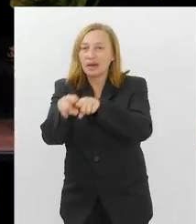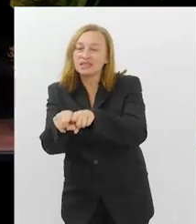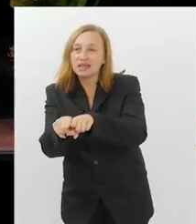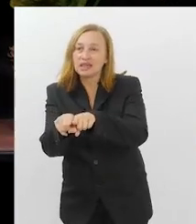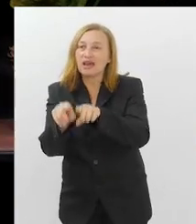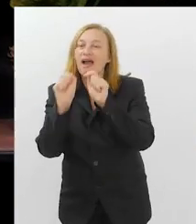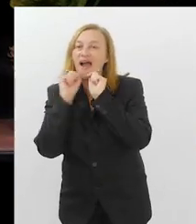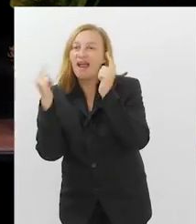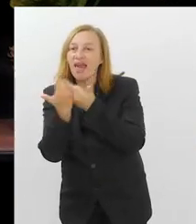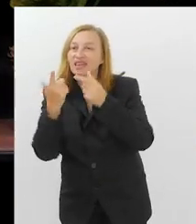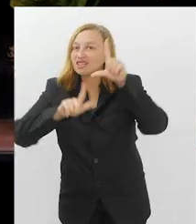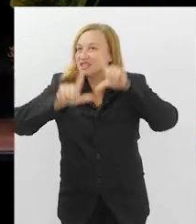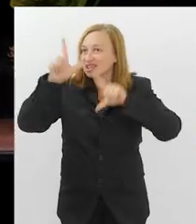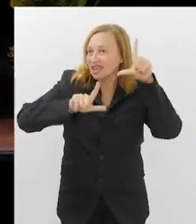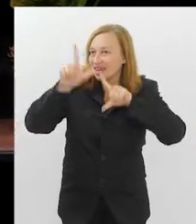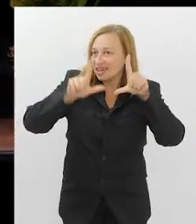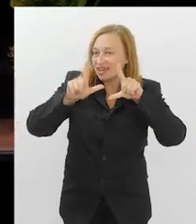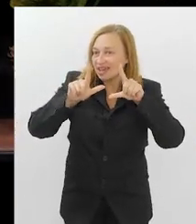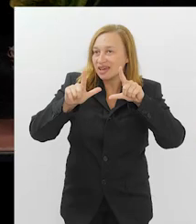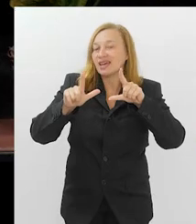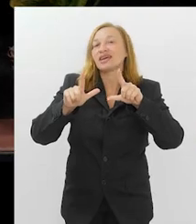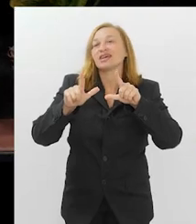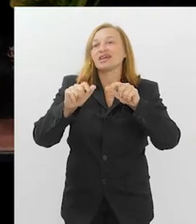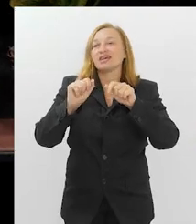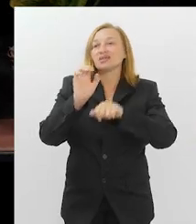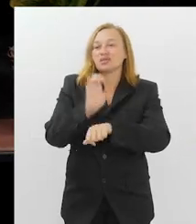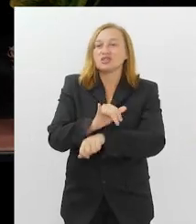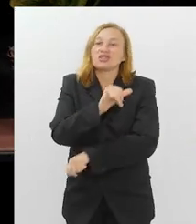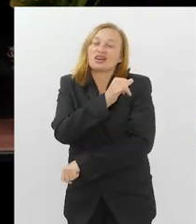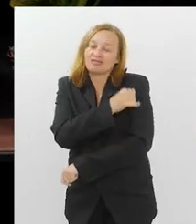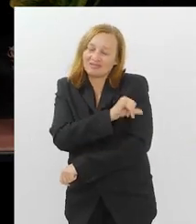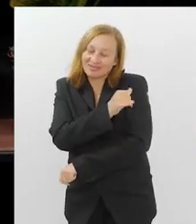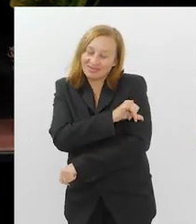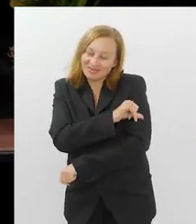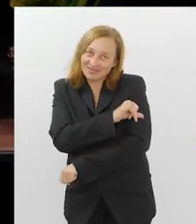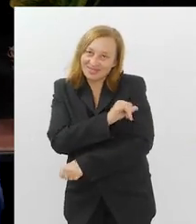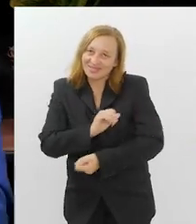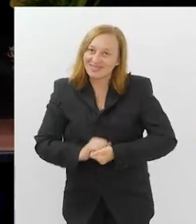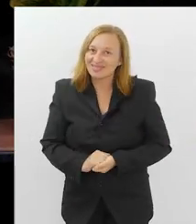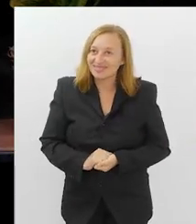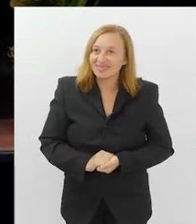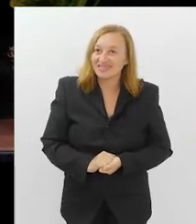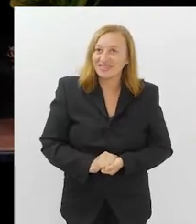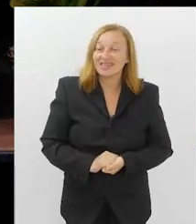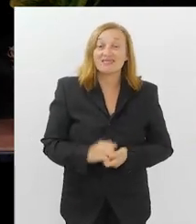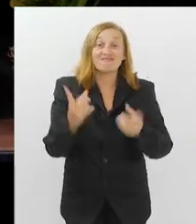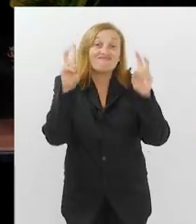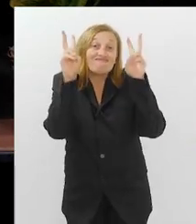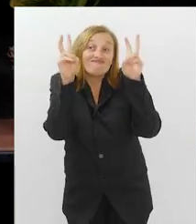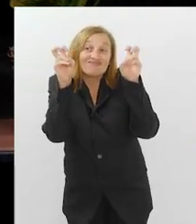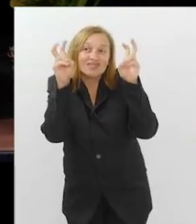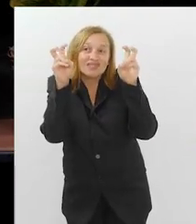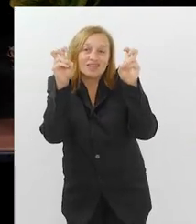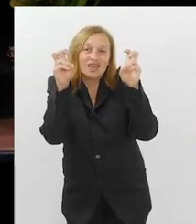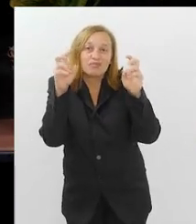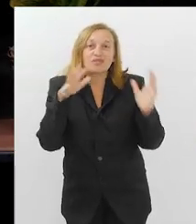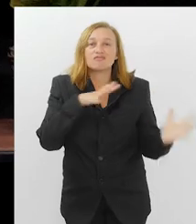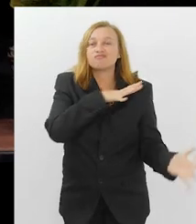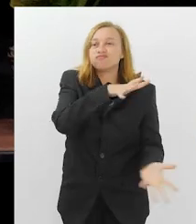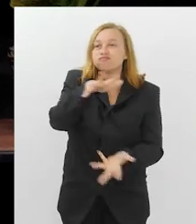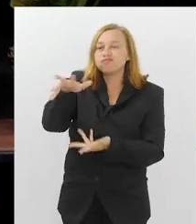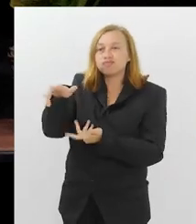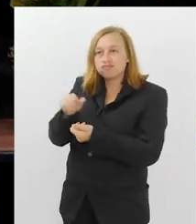da Ordem dos Advogados do Brasil com a TV Alerj, a Alerj, a Assembleia Legislativa do Estado do Rio de Janeiro,